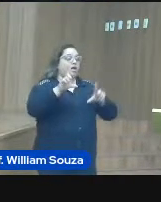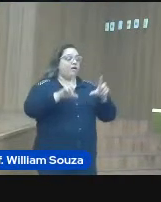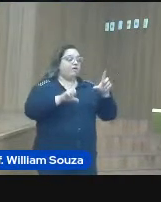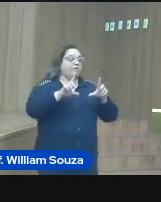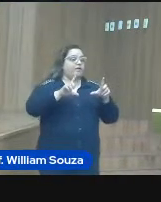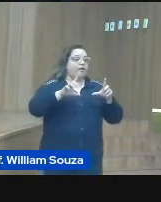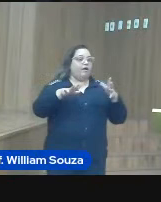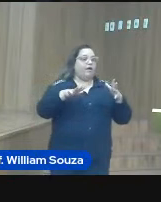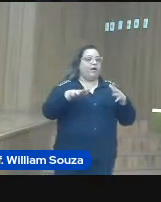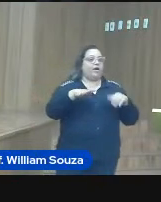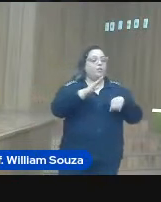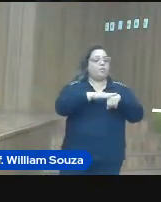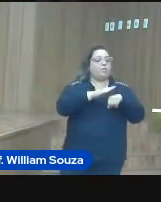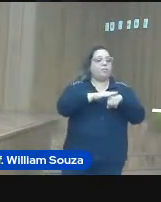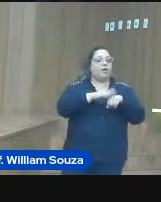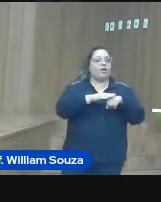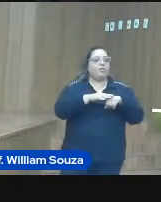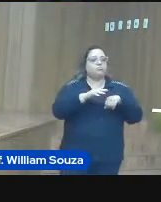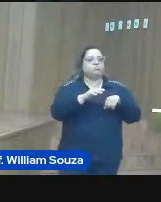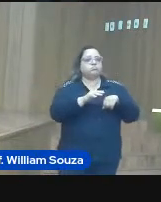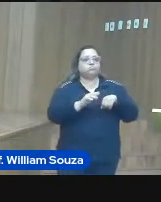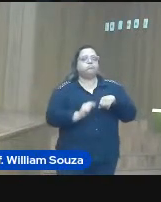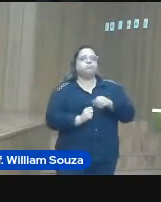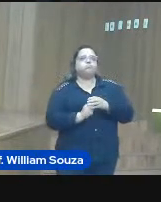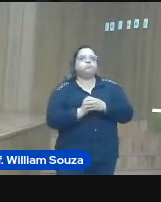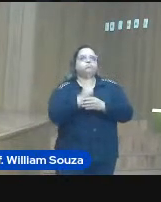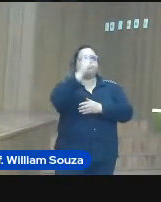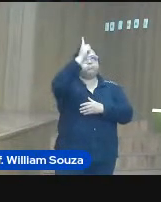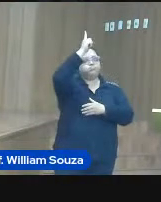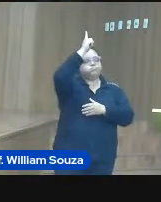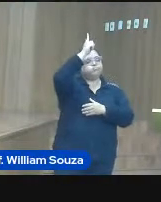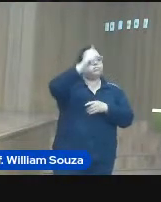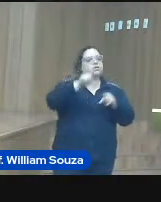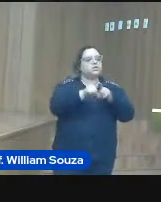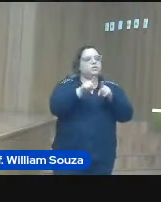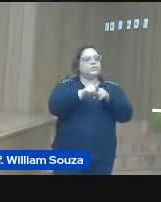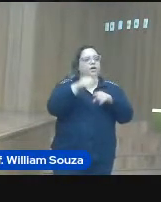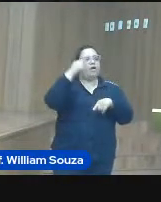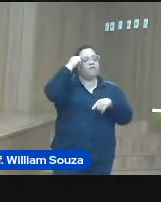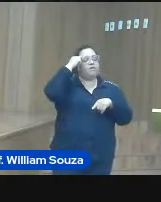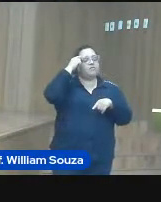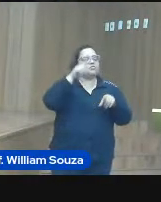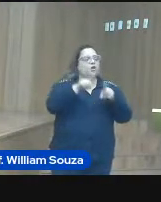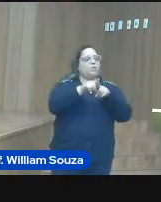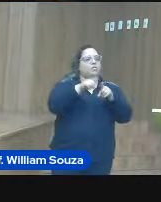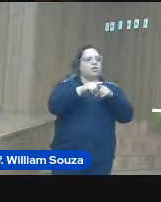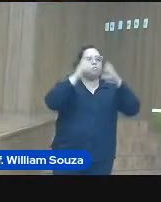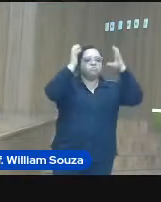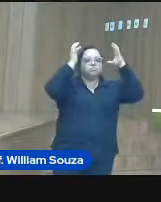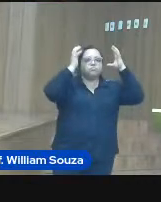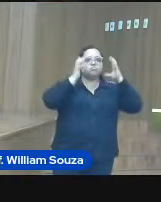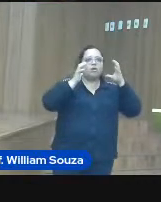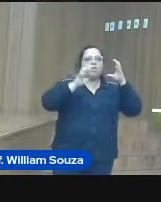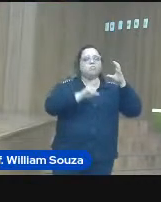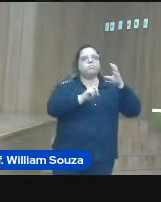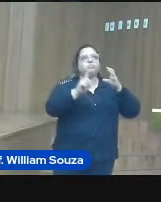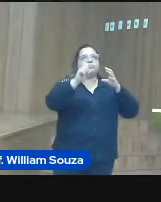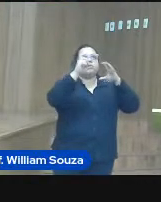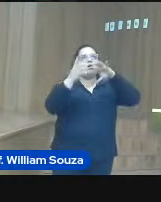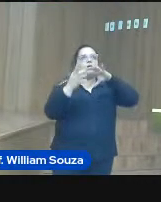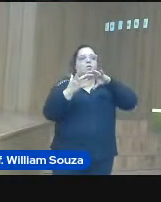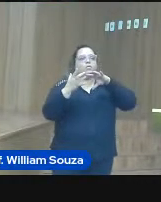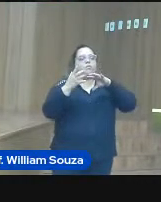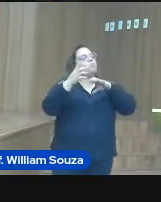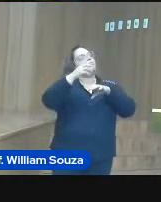corrida espacial, a fantasia. Então tinha muita coisa de astronauta, de robô, de túnel do tempo, que